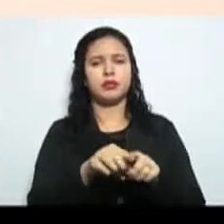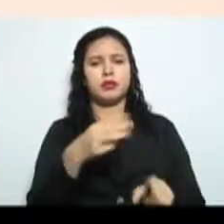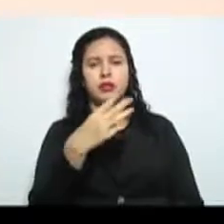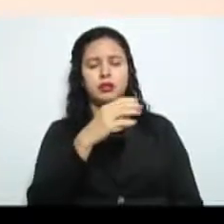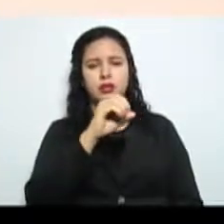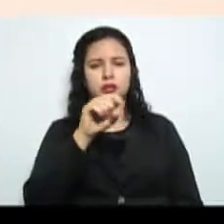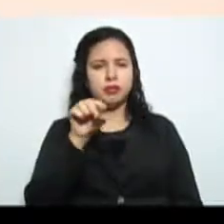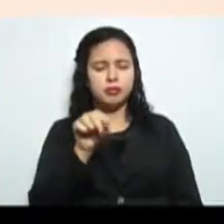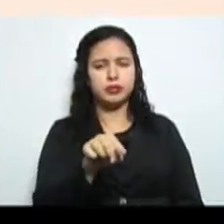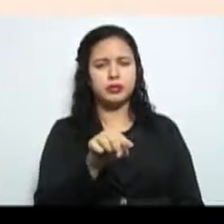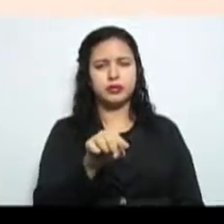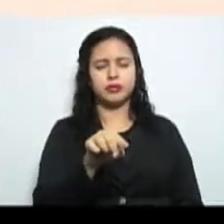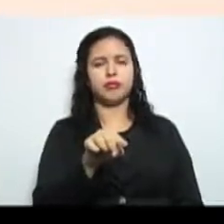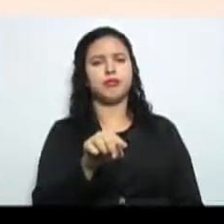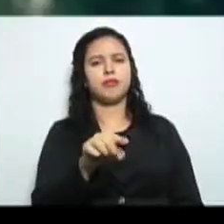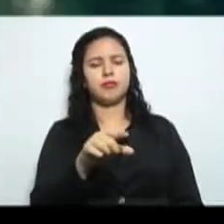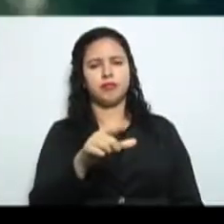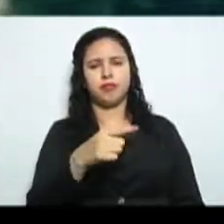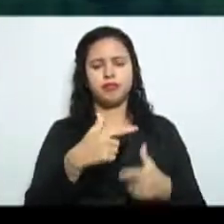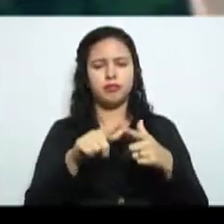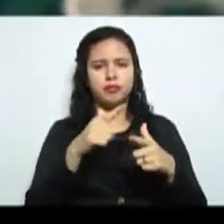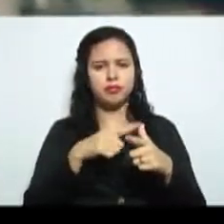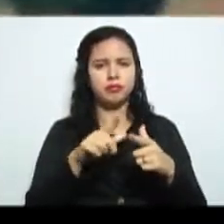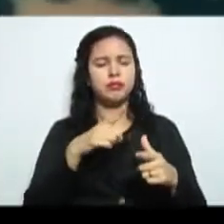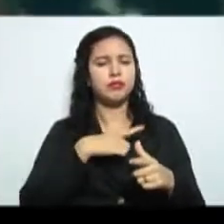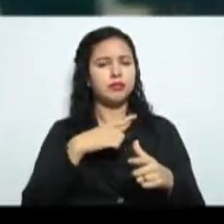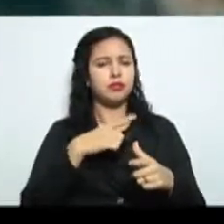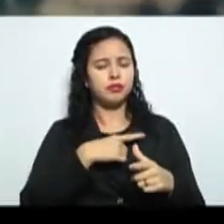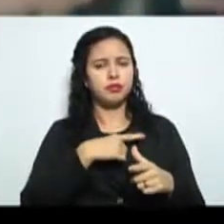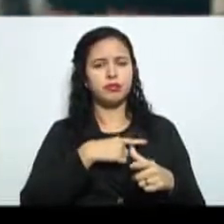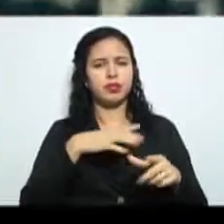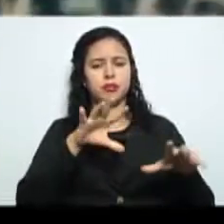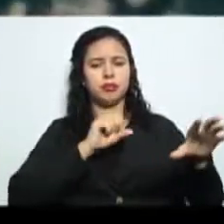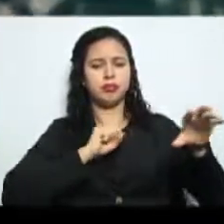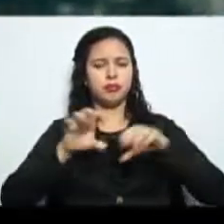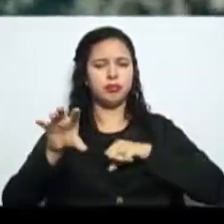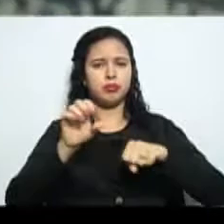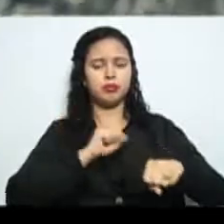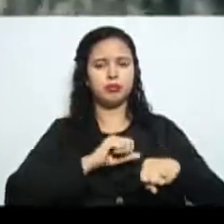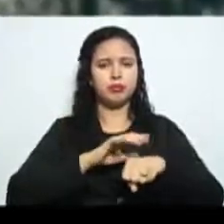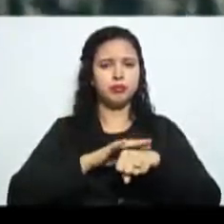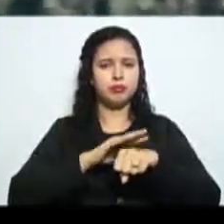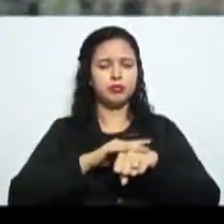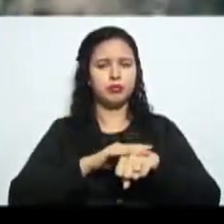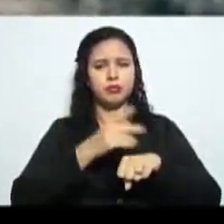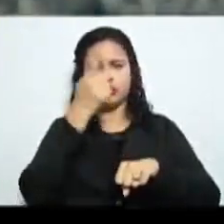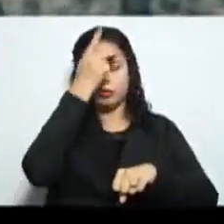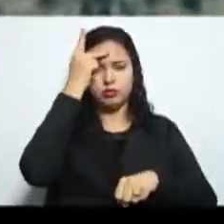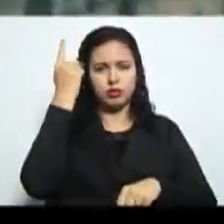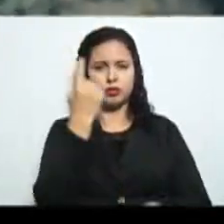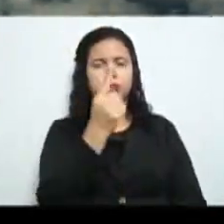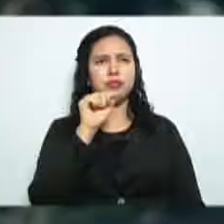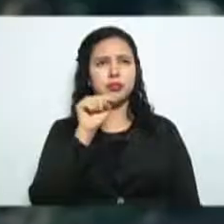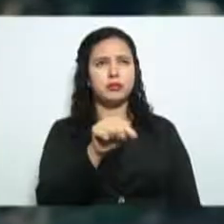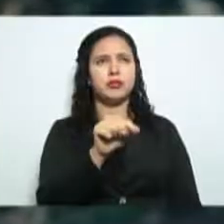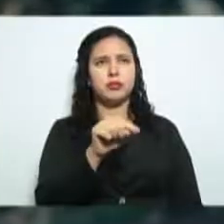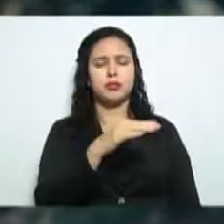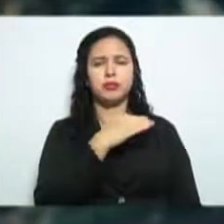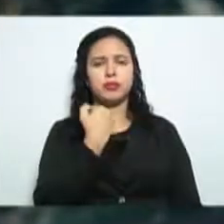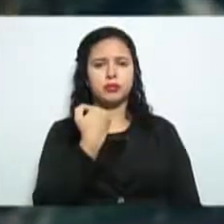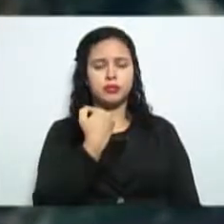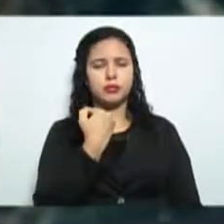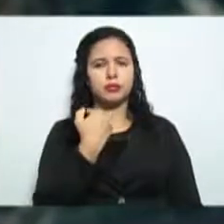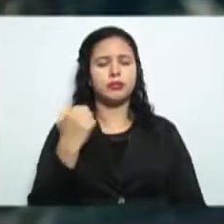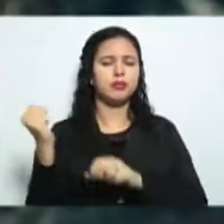o Haiti enfrentou também uma grave epidemia de cólera. Mais de 1.000 pessoas morreram por causa da doença. Nossa